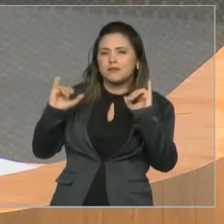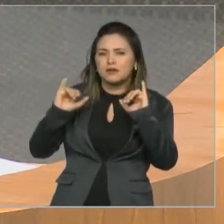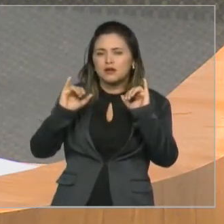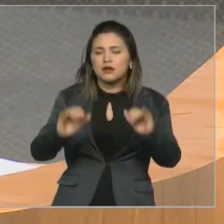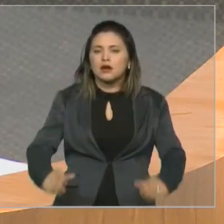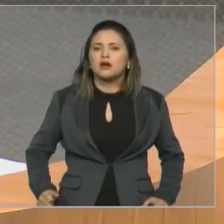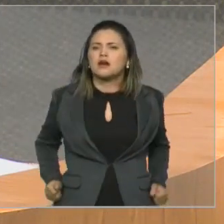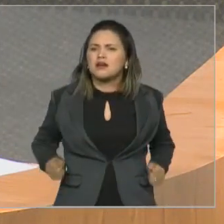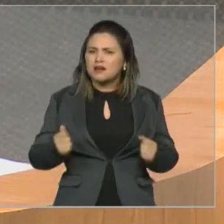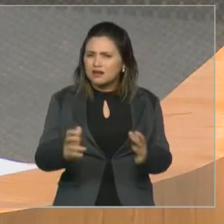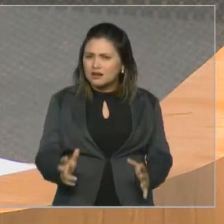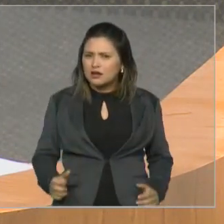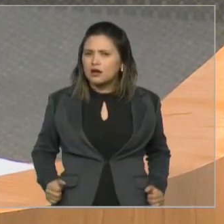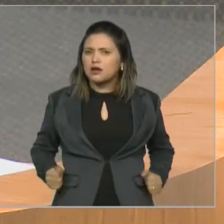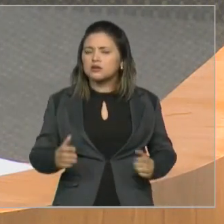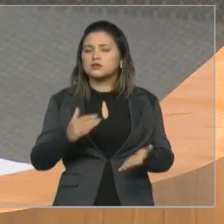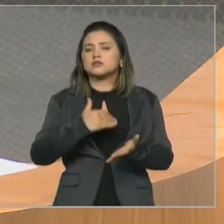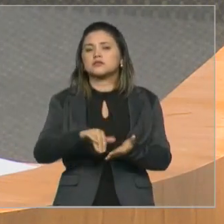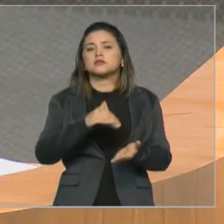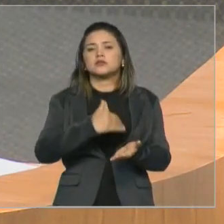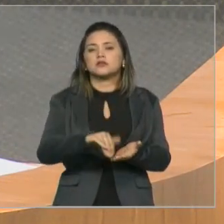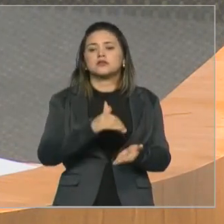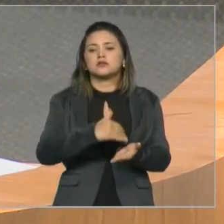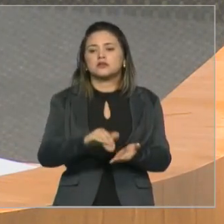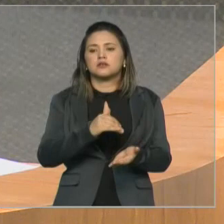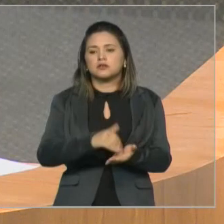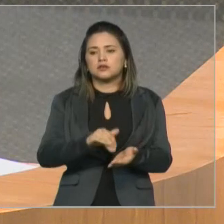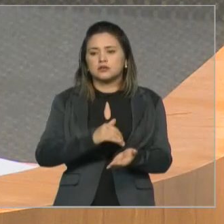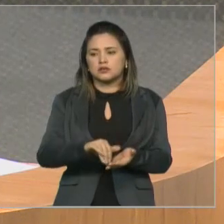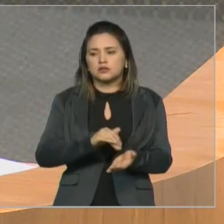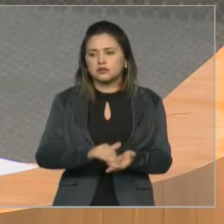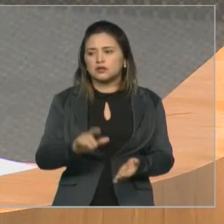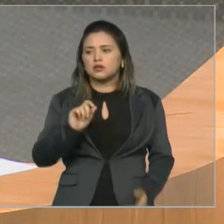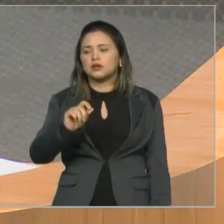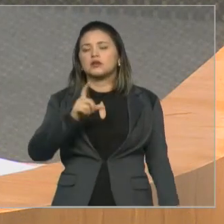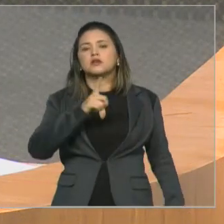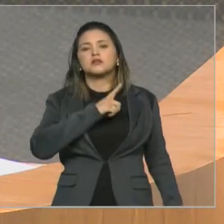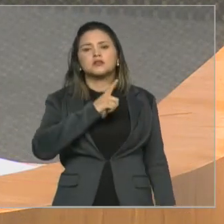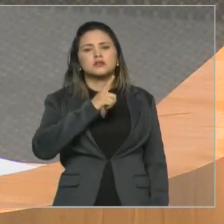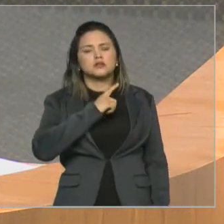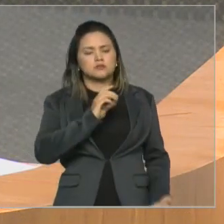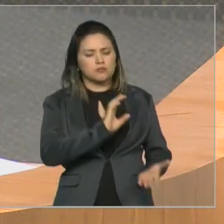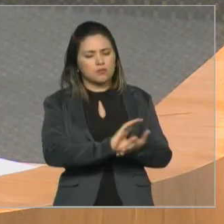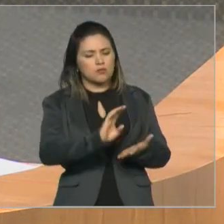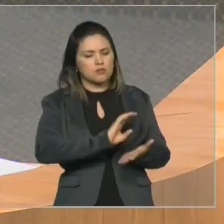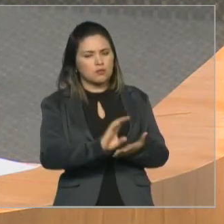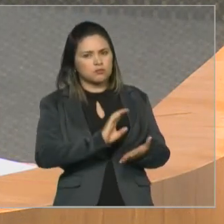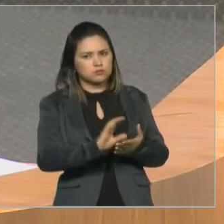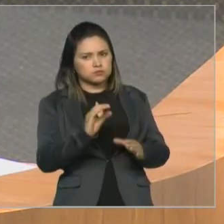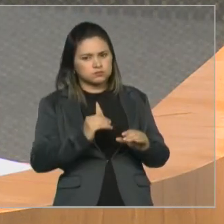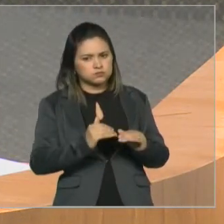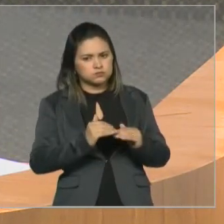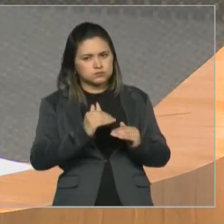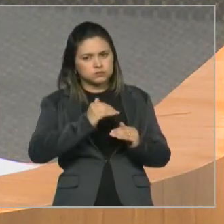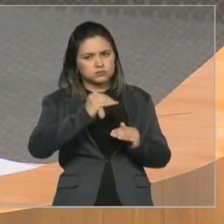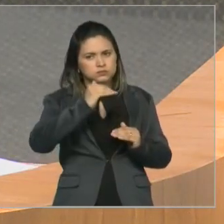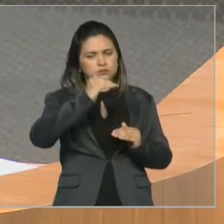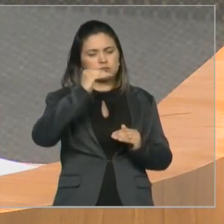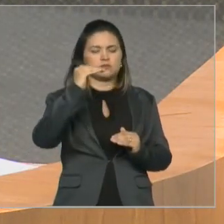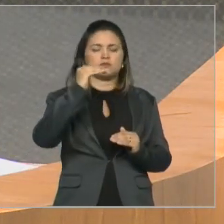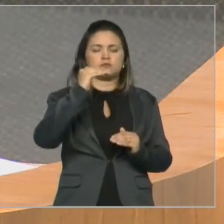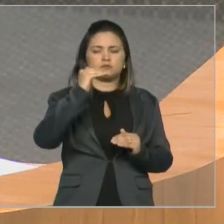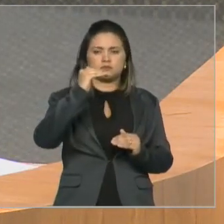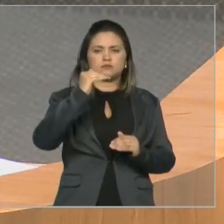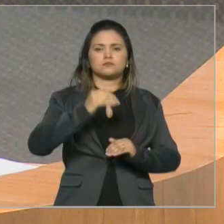gasto com uma secretaria que teve os seus recursos aumentados ano a ano pelo governo do